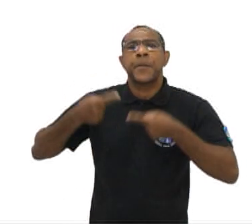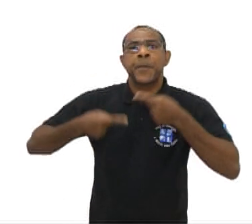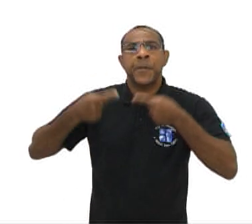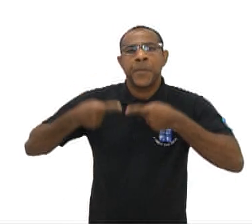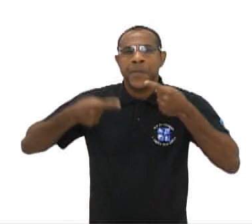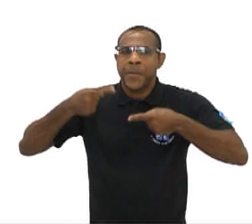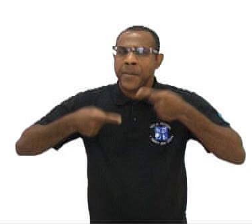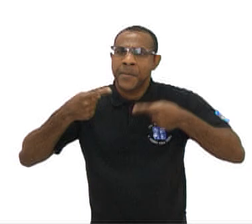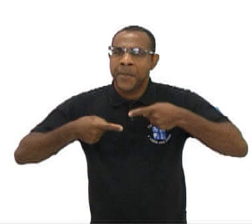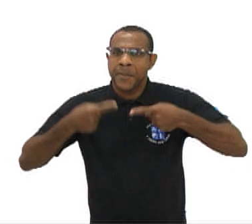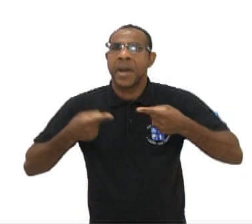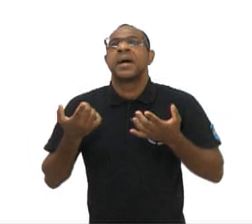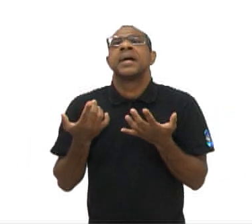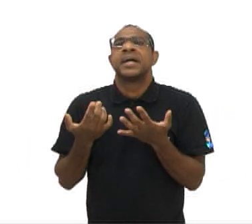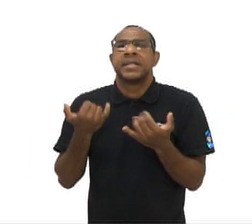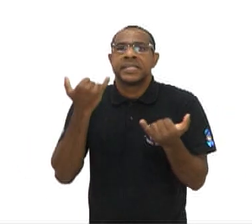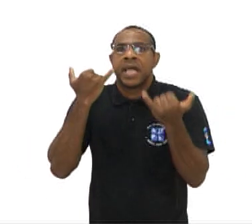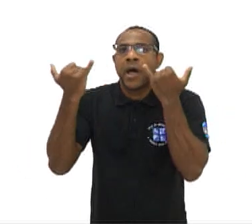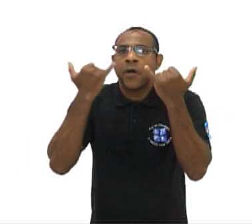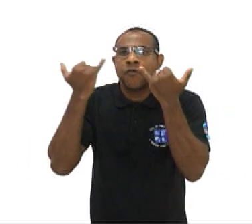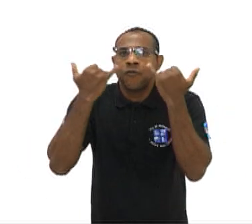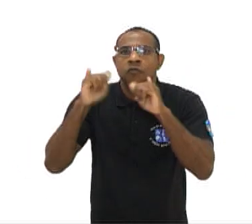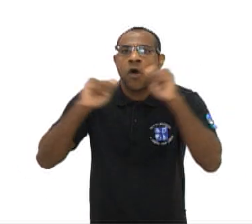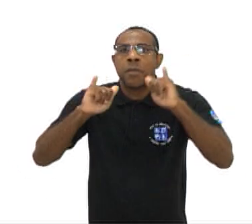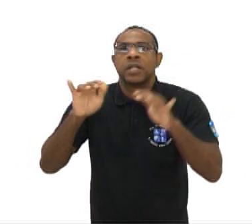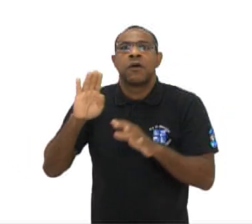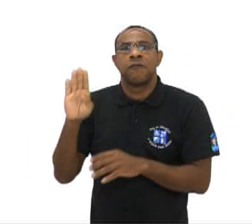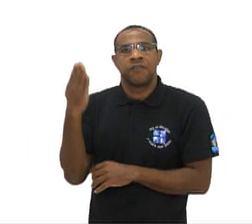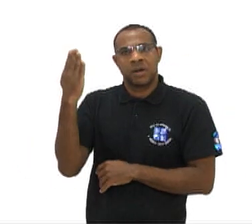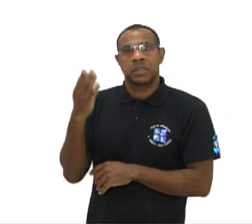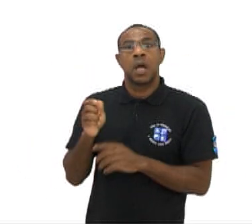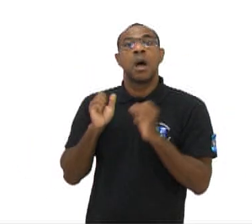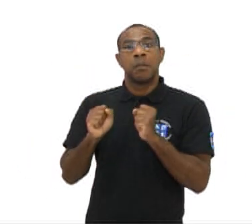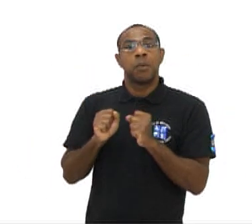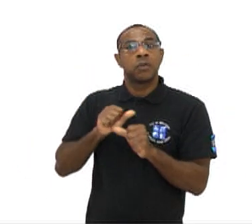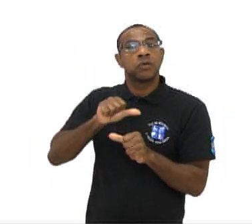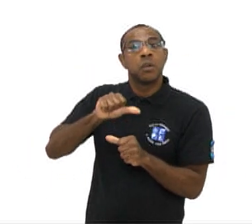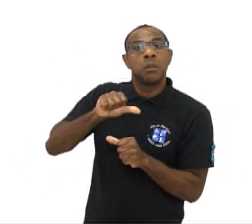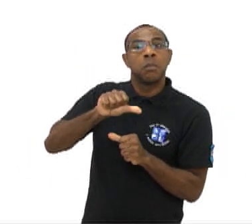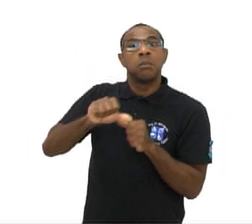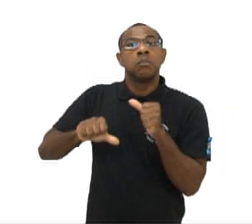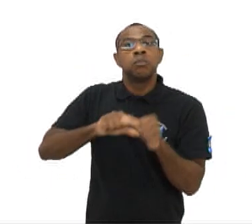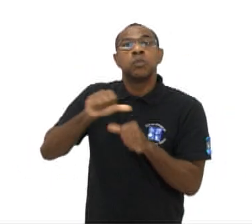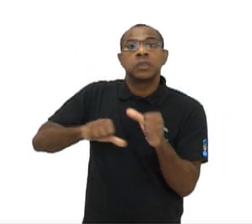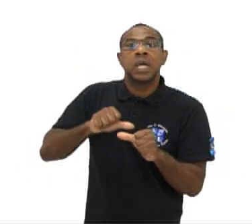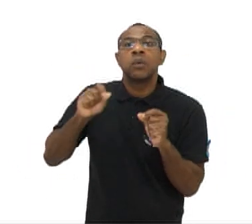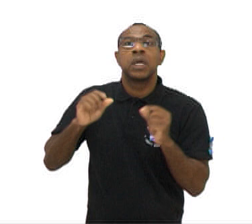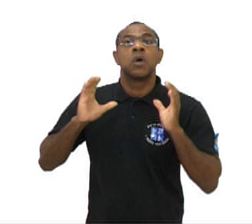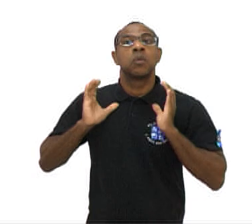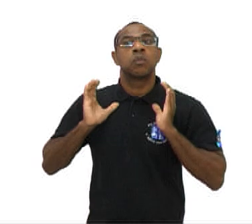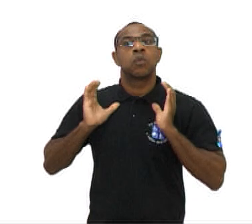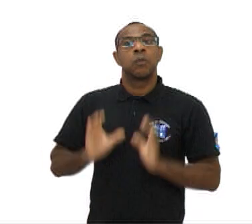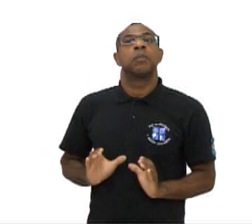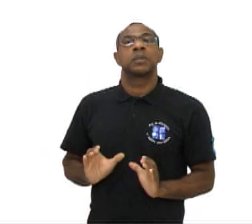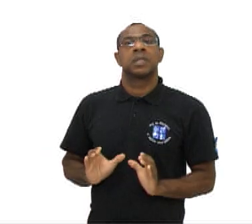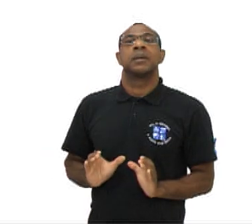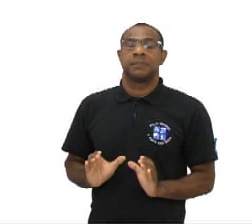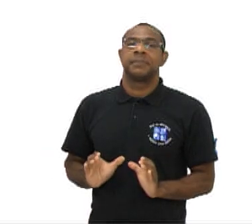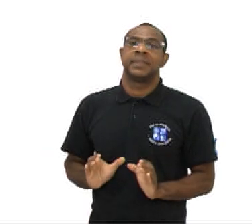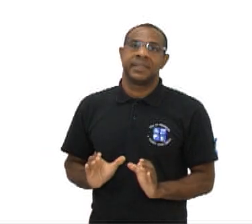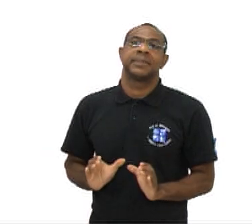news, que seria notícia falsa, pode acabar levando à mudança de um dos comportamentos